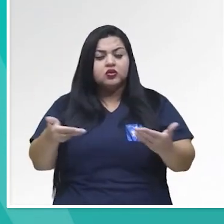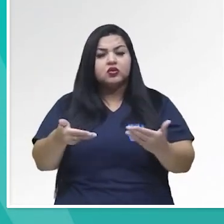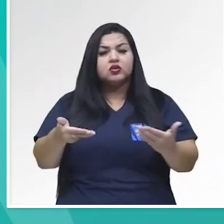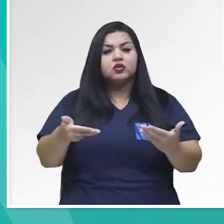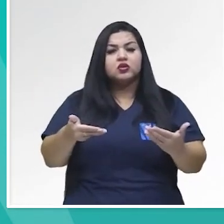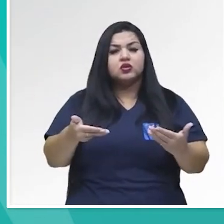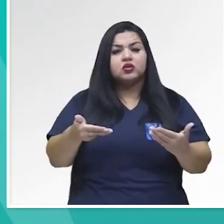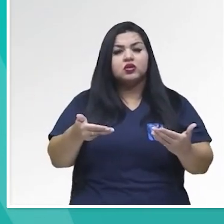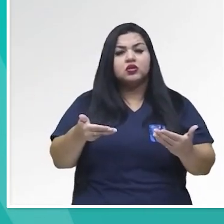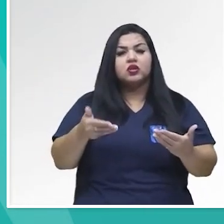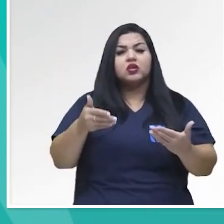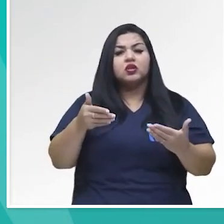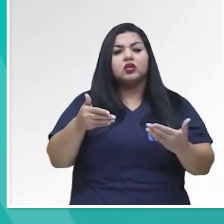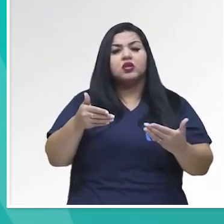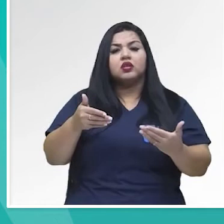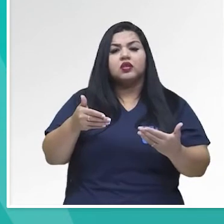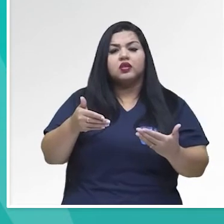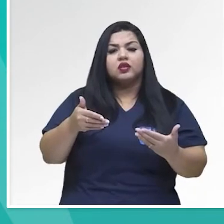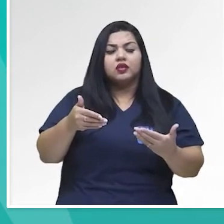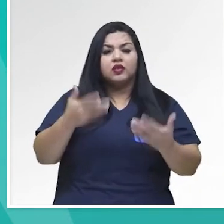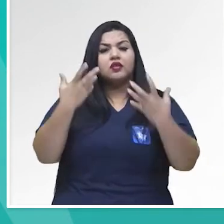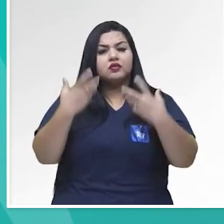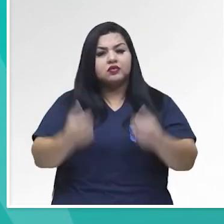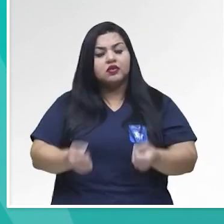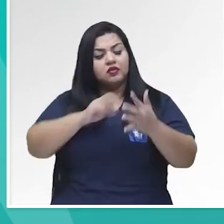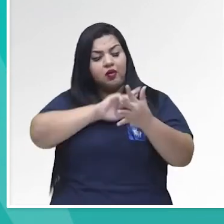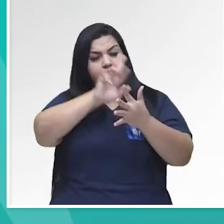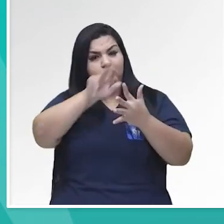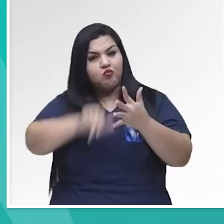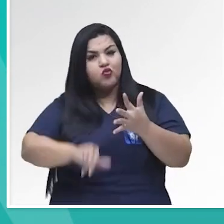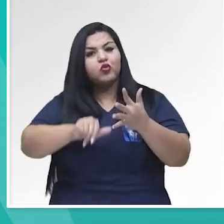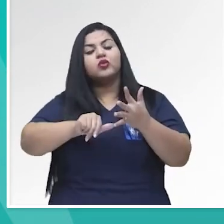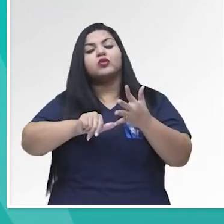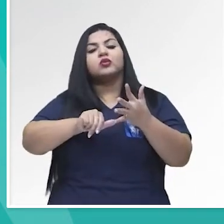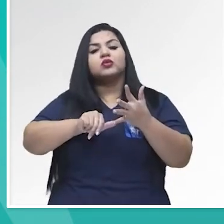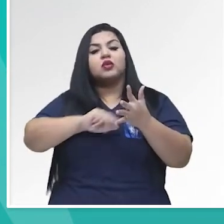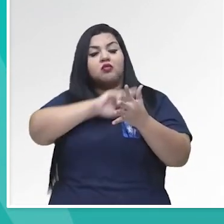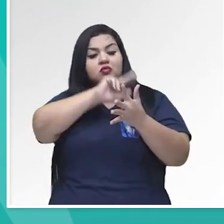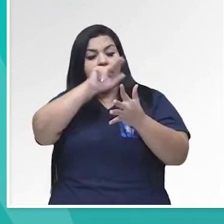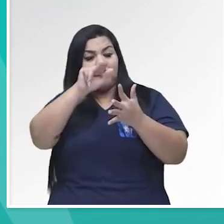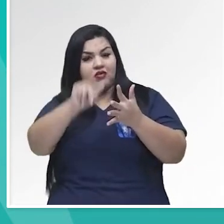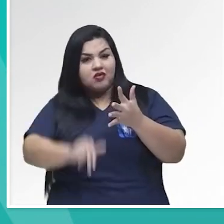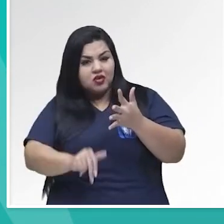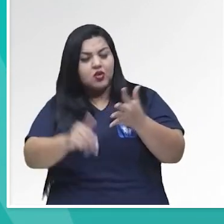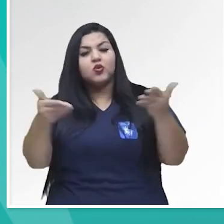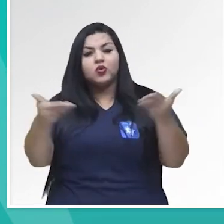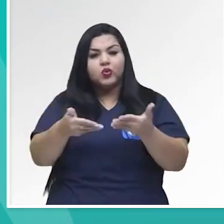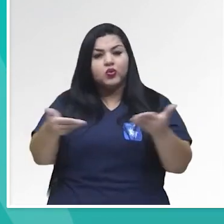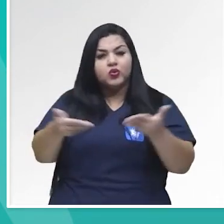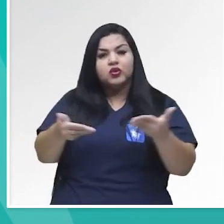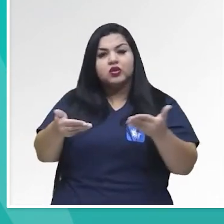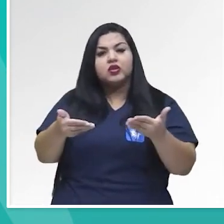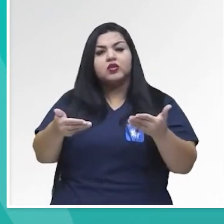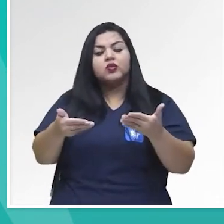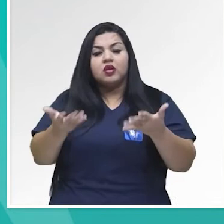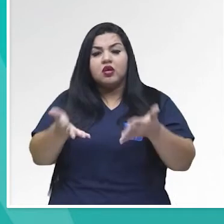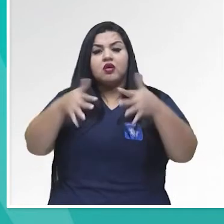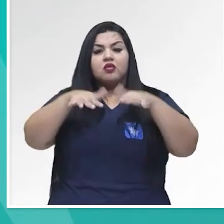ele admite o quê? A pluralidade. E pensar em pluralidade hoje, pensar hoje em